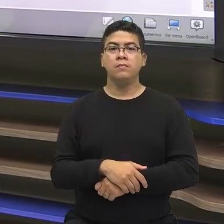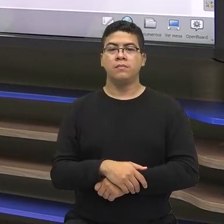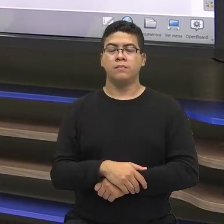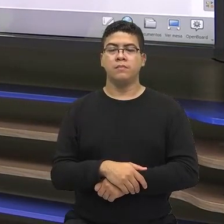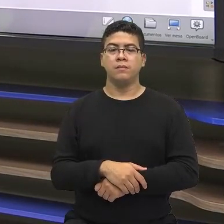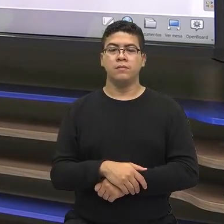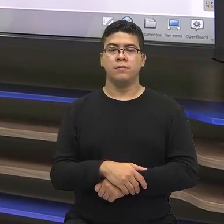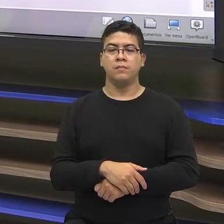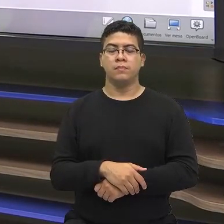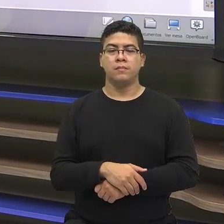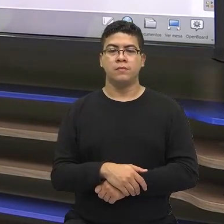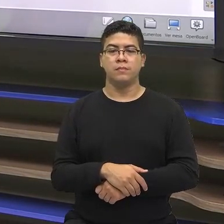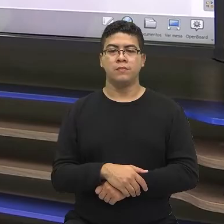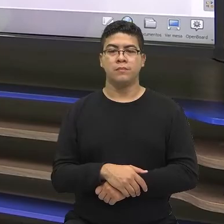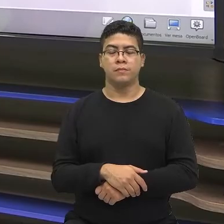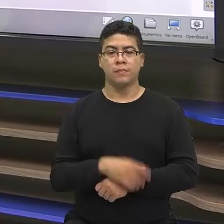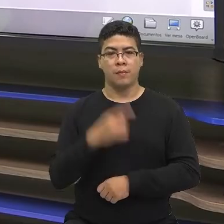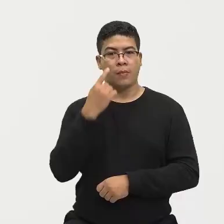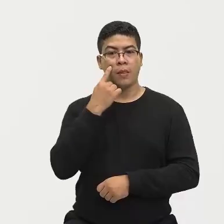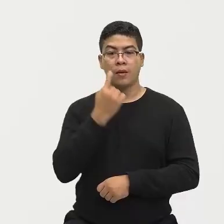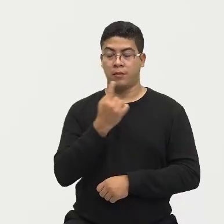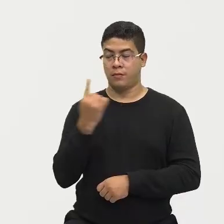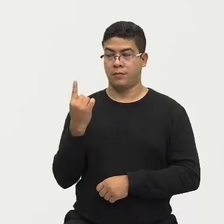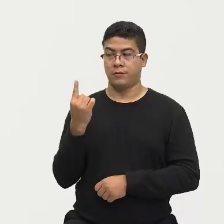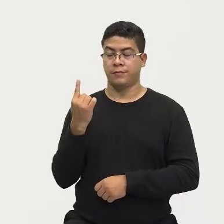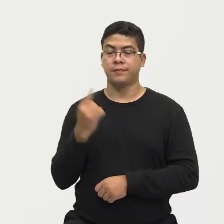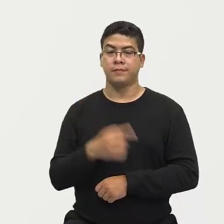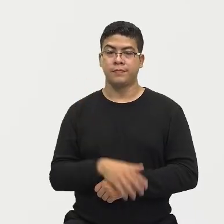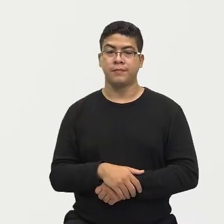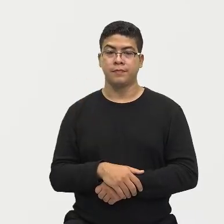é nome, tá bom? Então vamos lá, olha só.